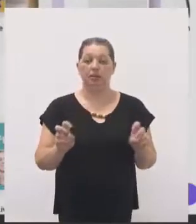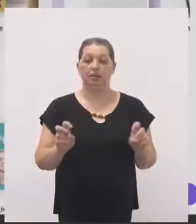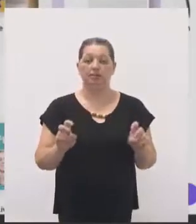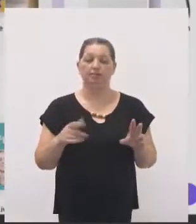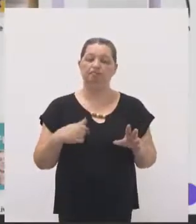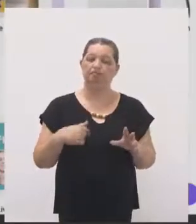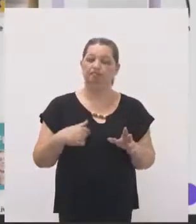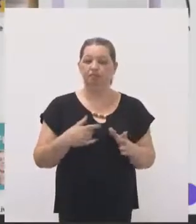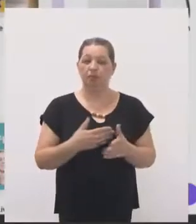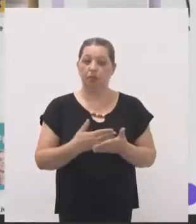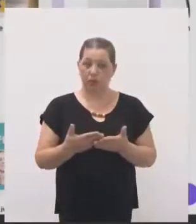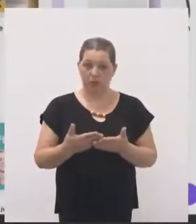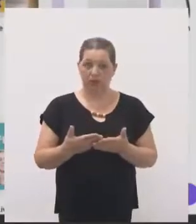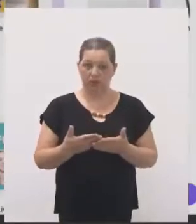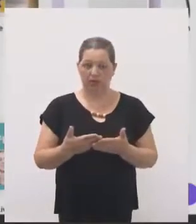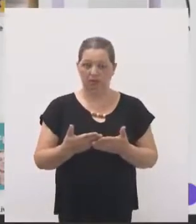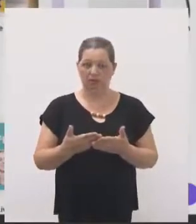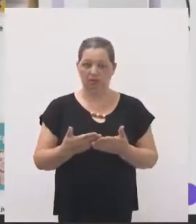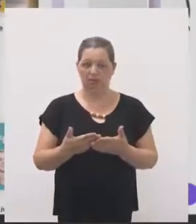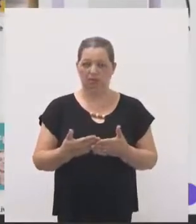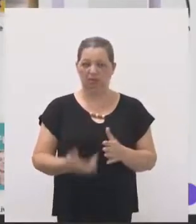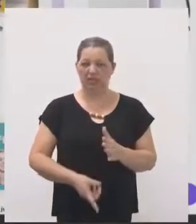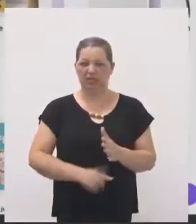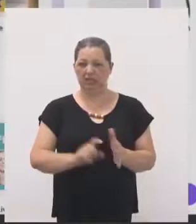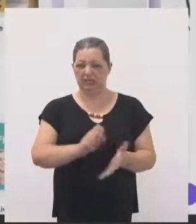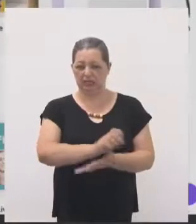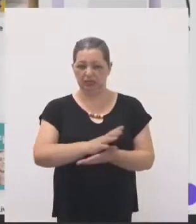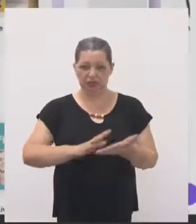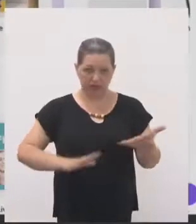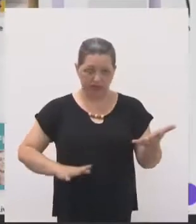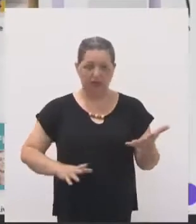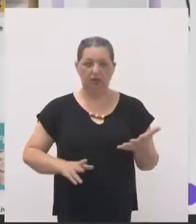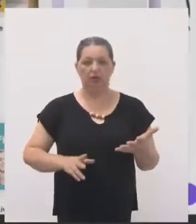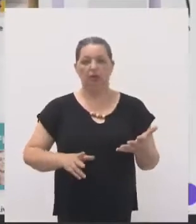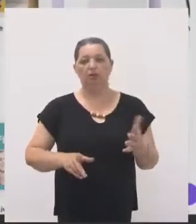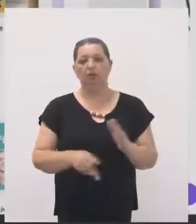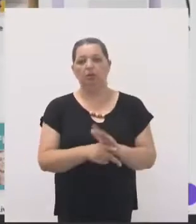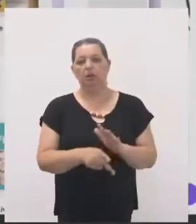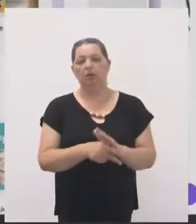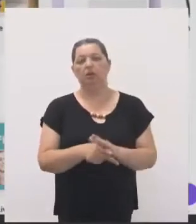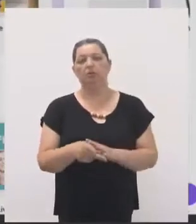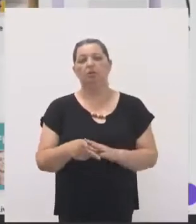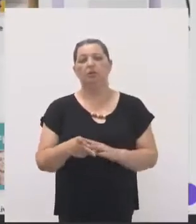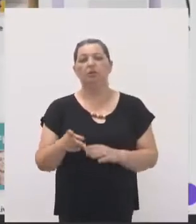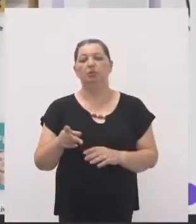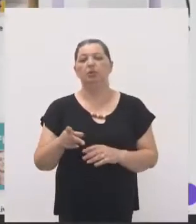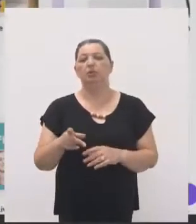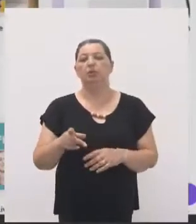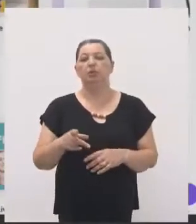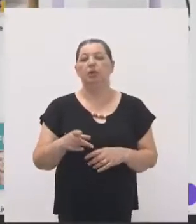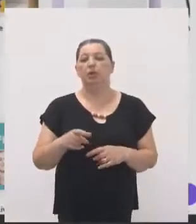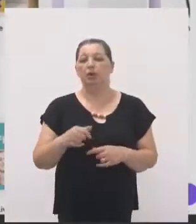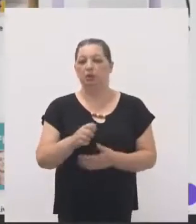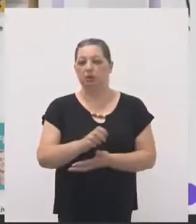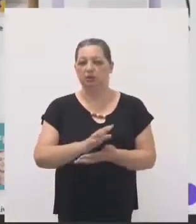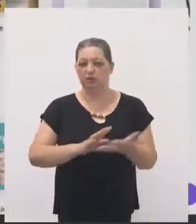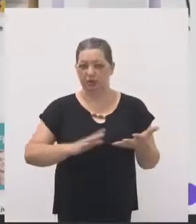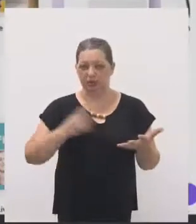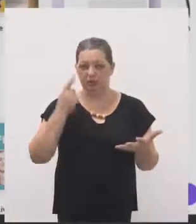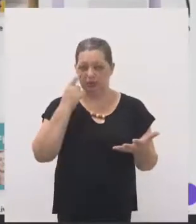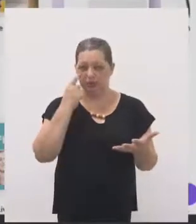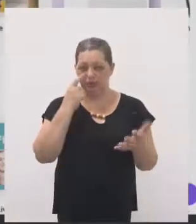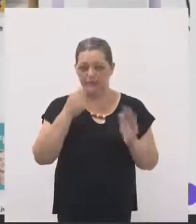vou começar, antes de eu entrar em atividades para os anos iniciais, eu trouxe uma atividade Eu